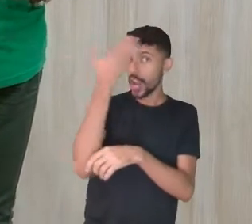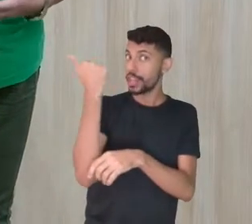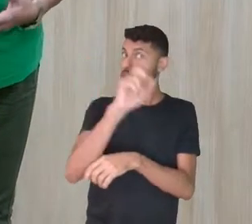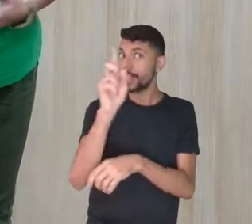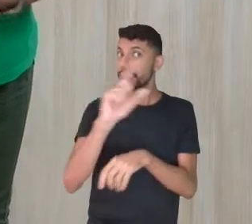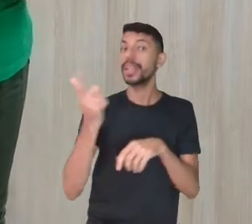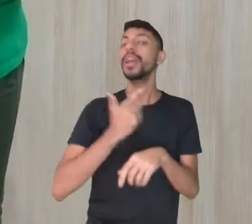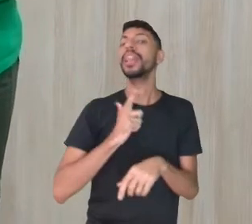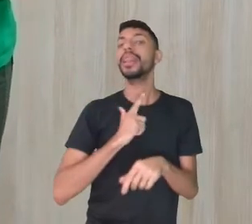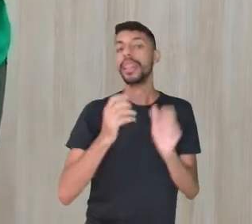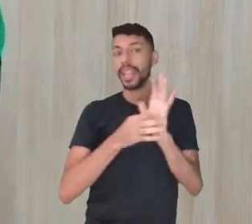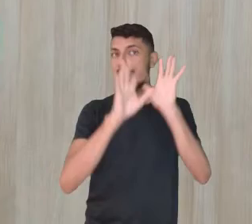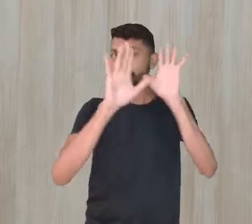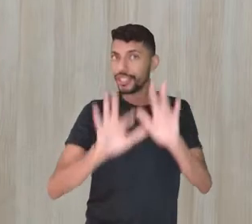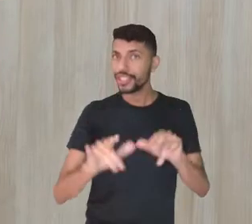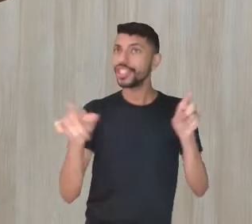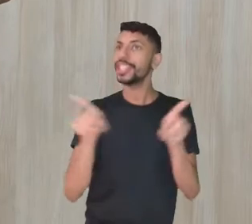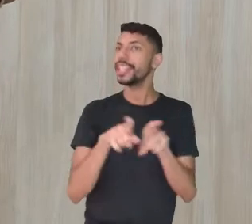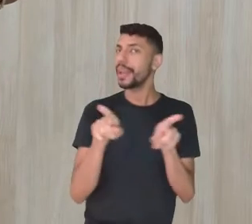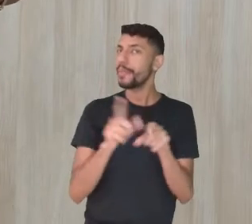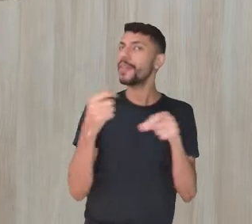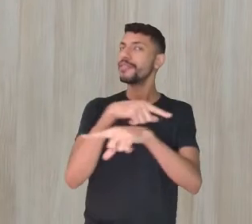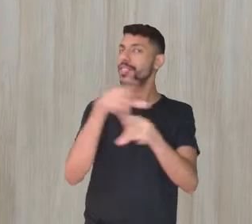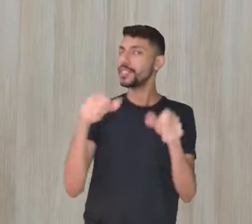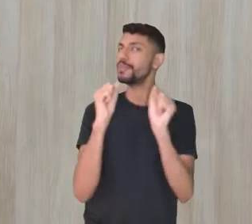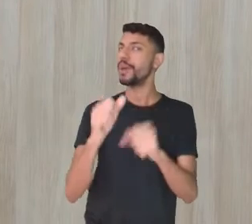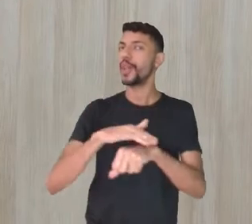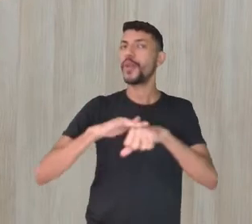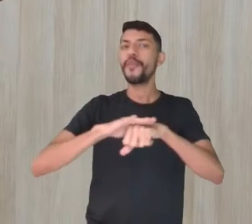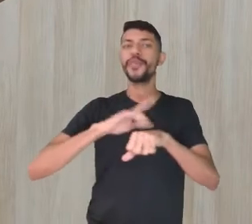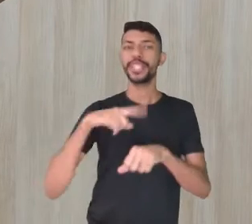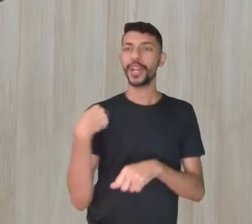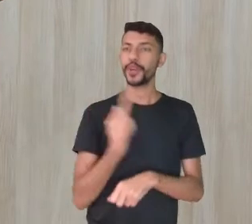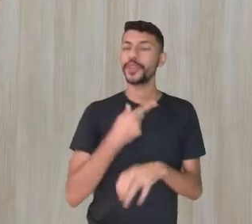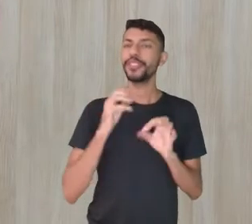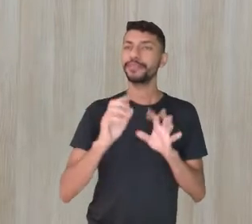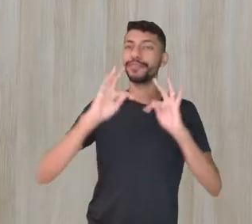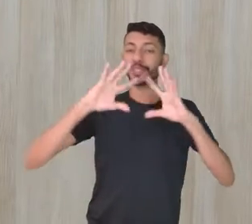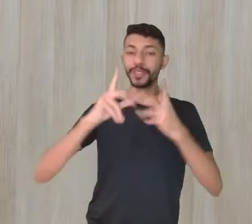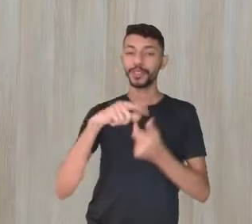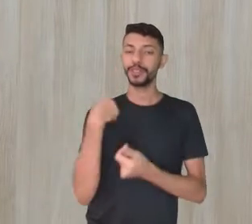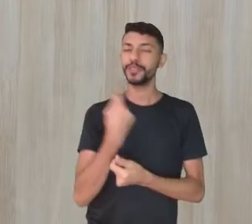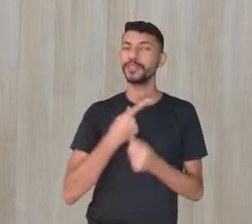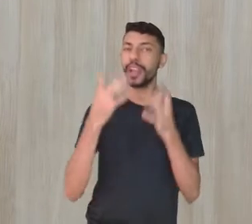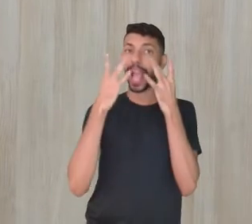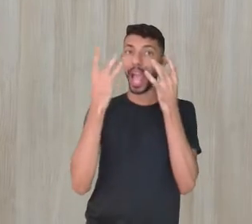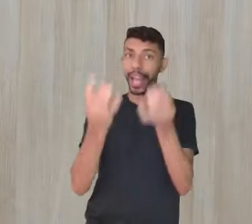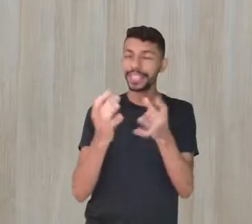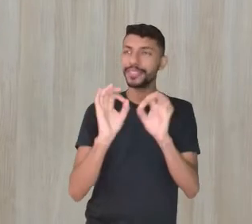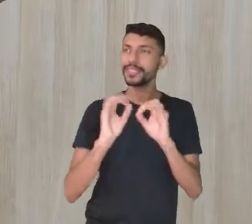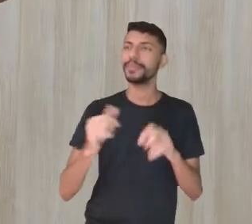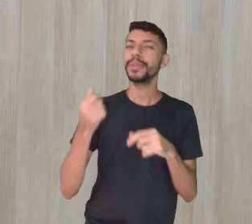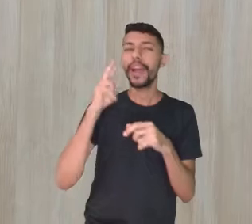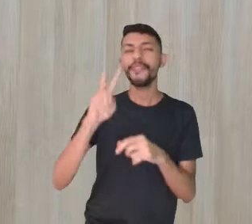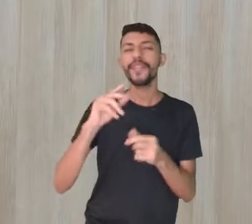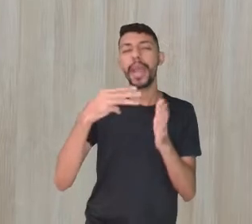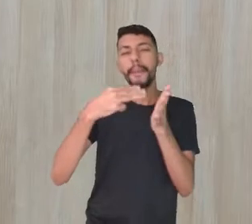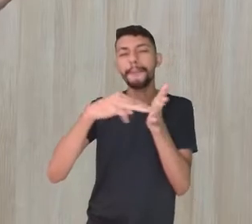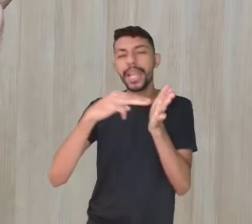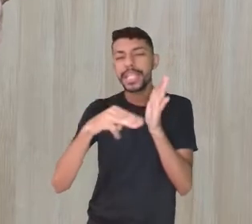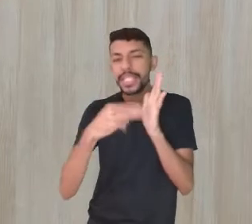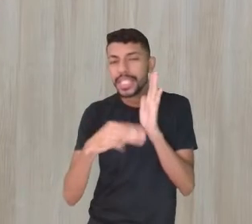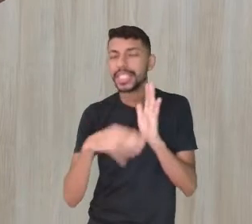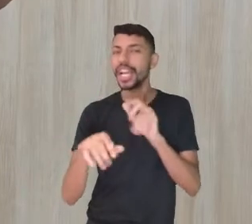tem chat, lá vocês vão poder conversar com a gente também. E nós estamos todas ligadinhas para a gente ver o que é que vocês estão colocando e a gente